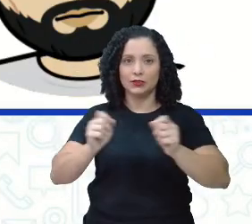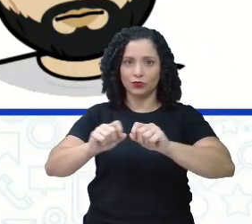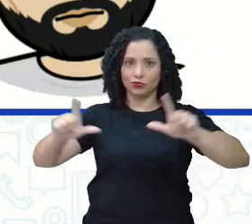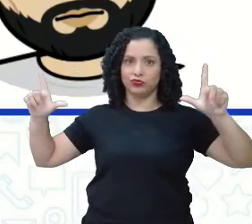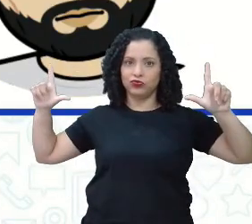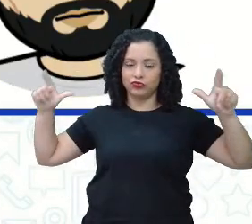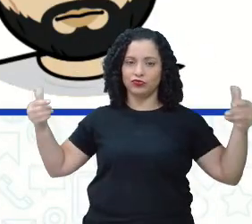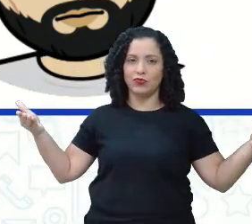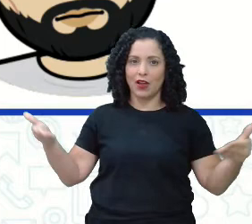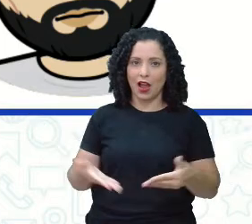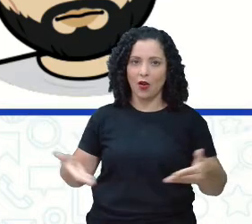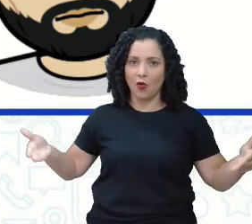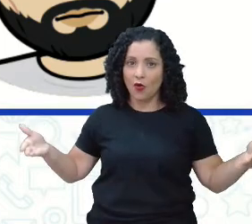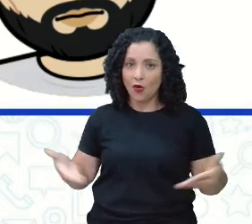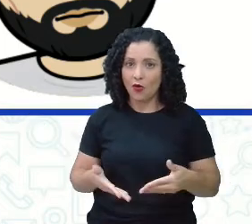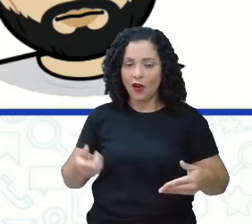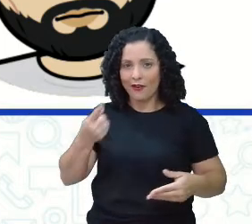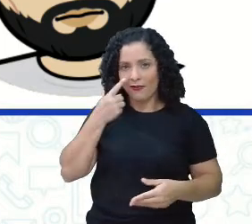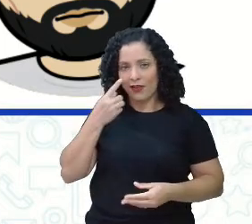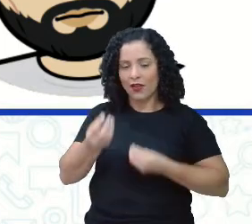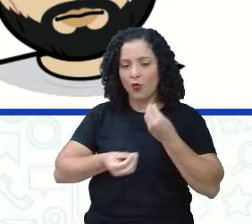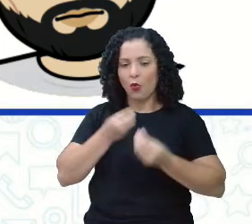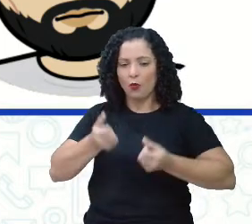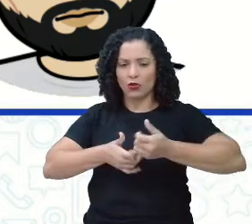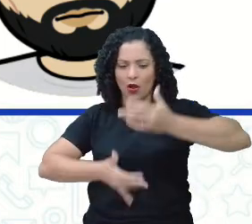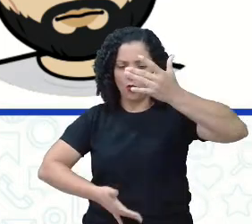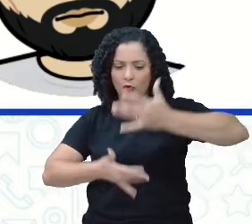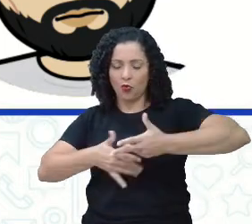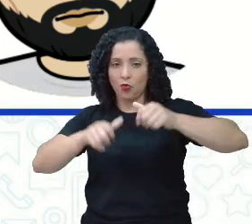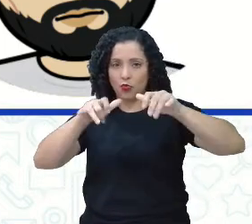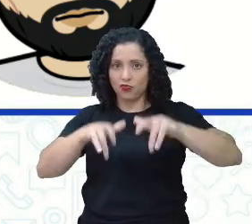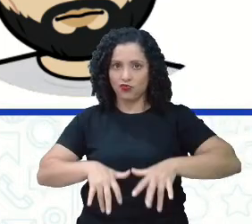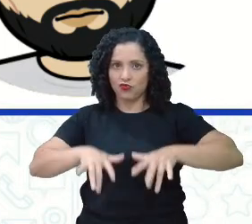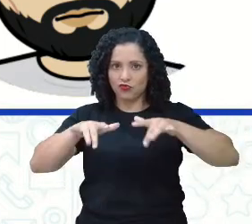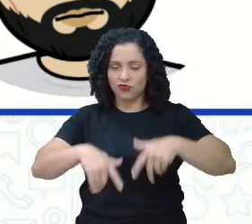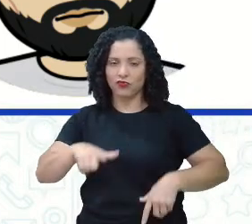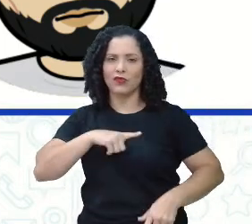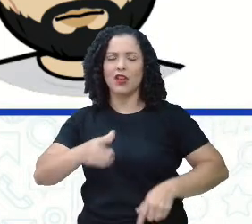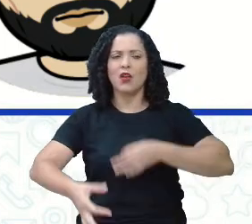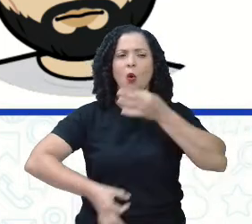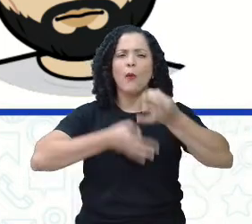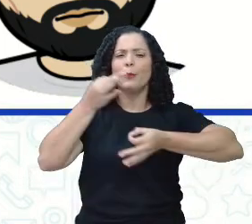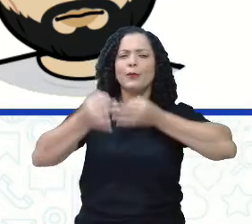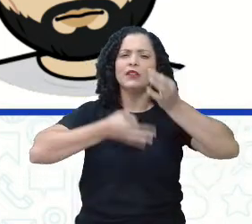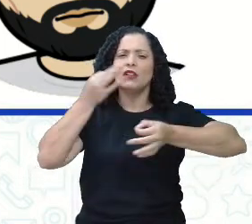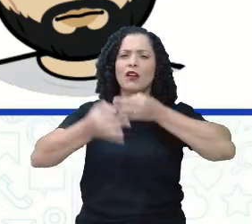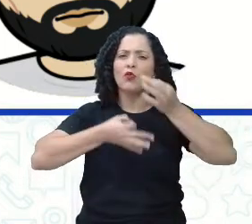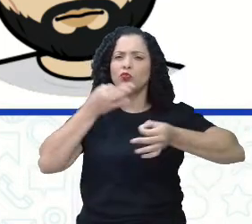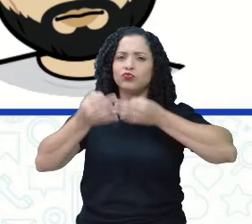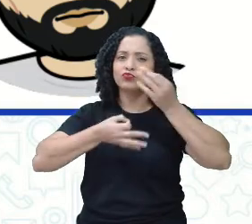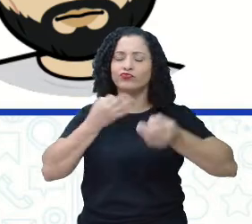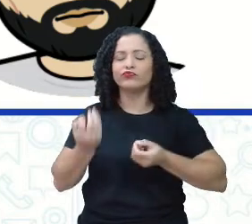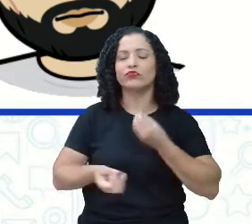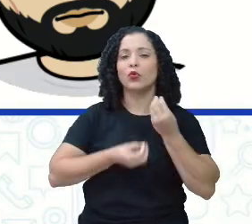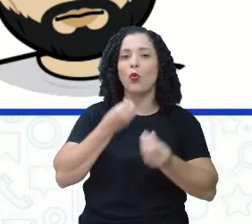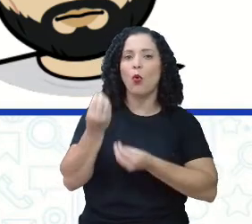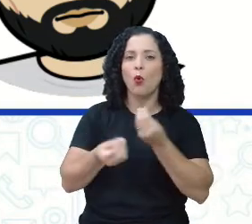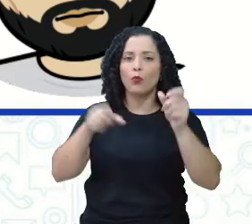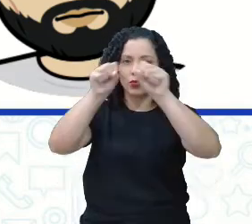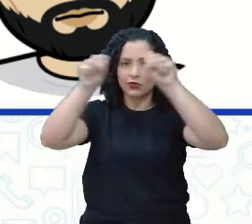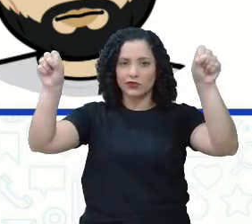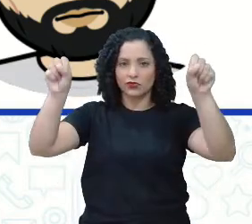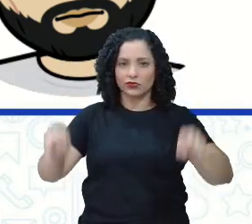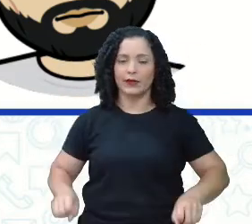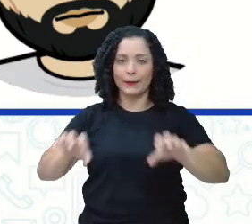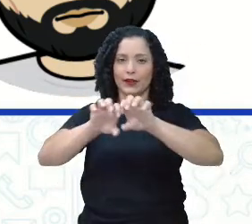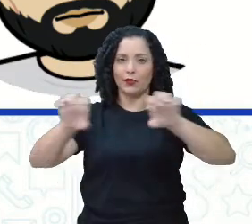gente tentar aí ver a movimentação aqui do chat e fazer alguns comentários relacionados a essa questão de sistema de